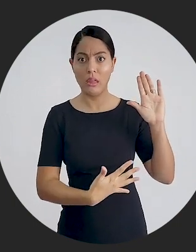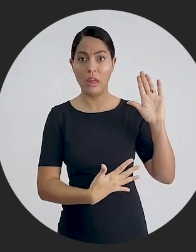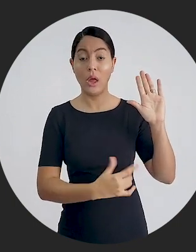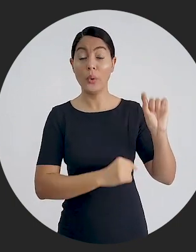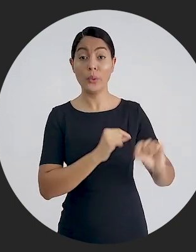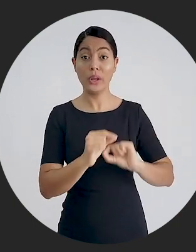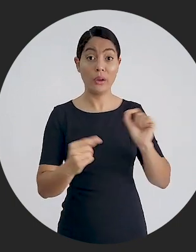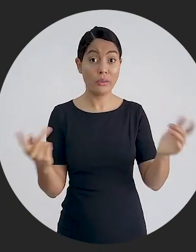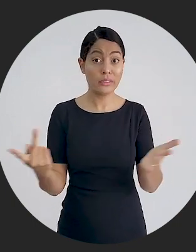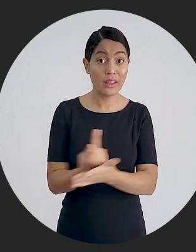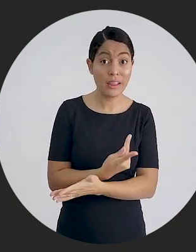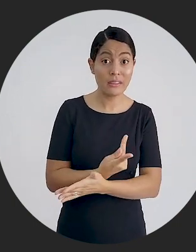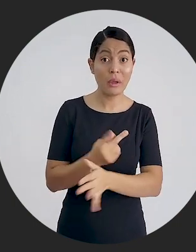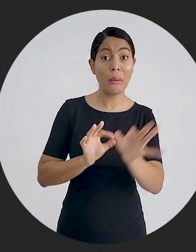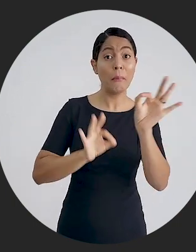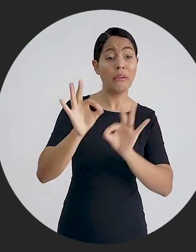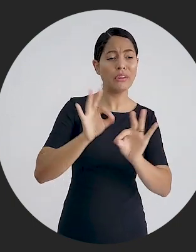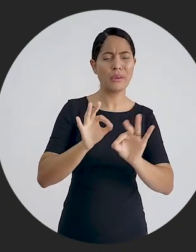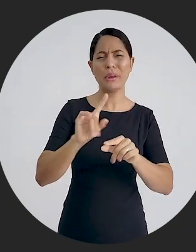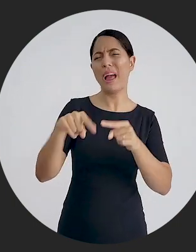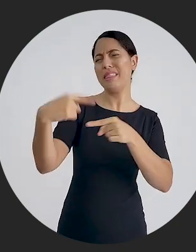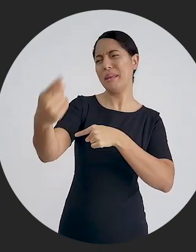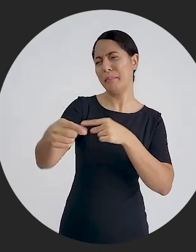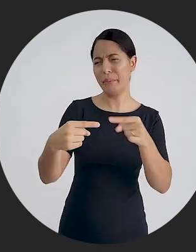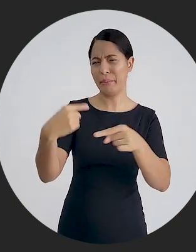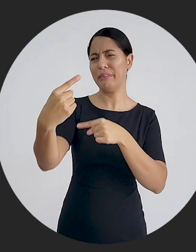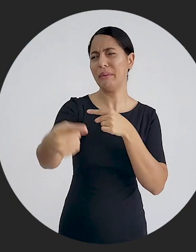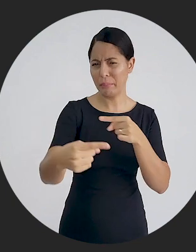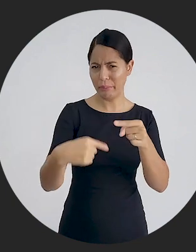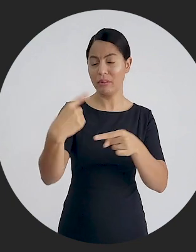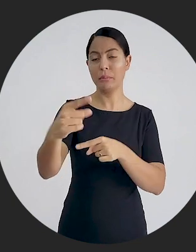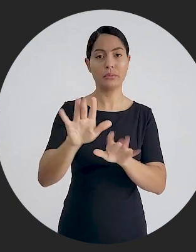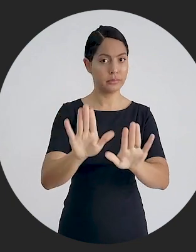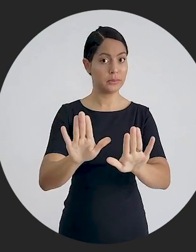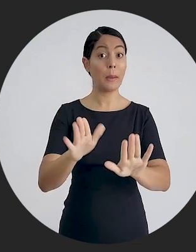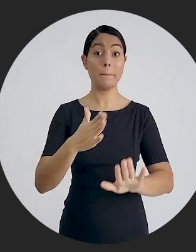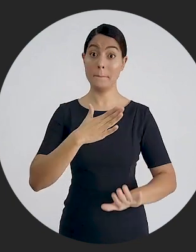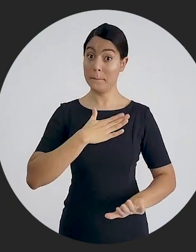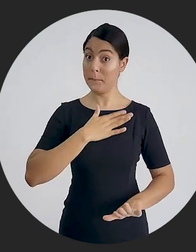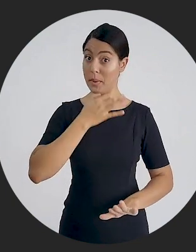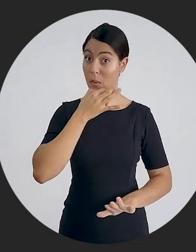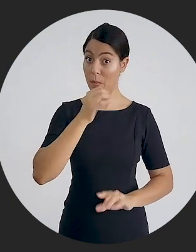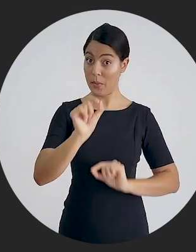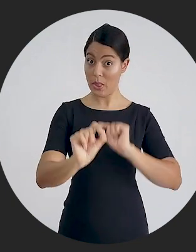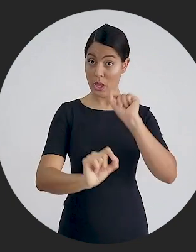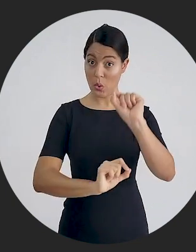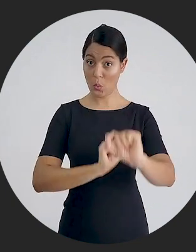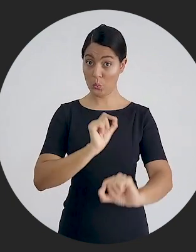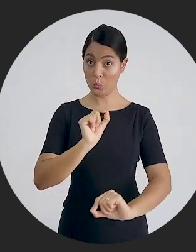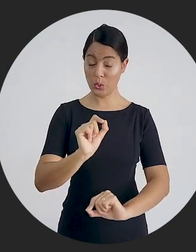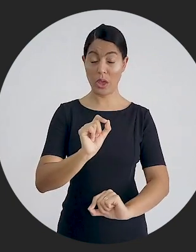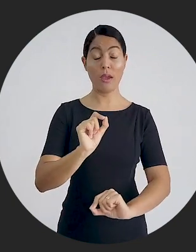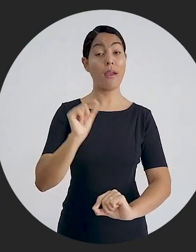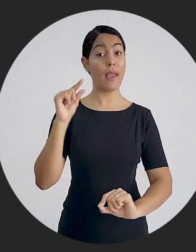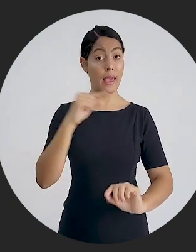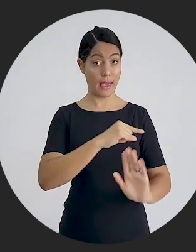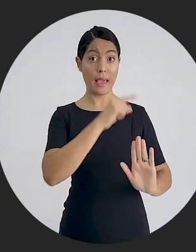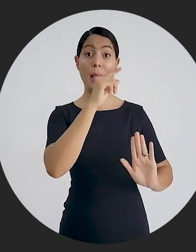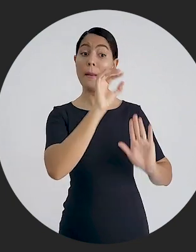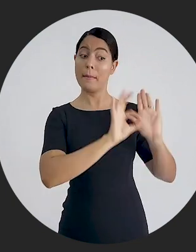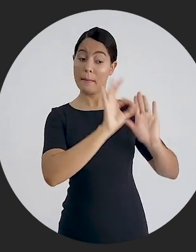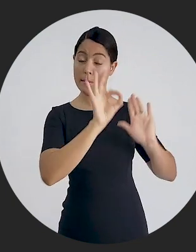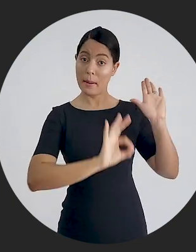tudo isso que terminam engolindo, e aí a execução do planejamento fica um pouco de lado. Então, para mim, é